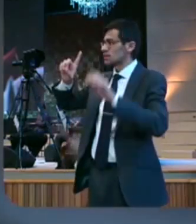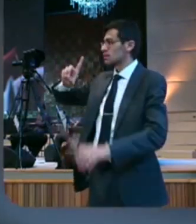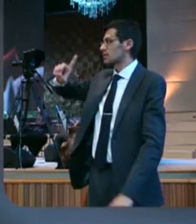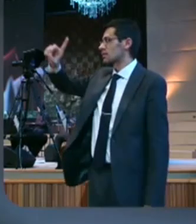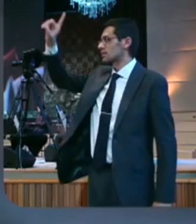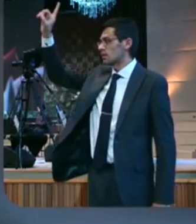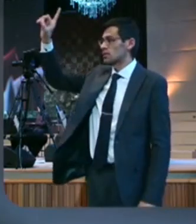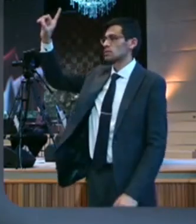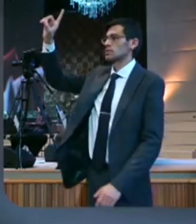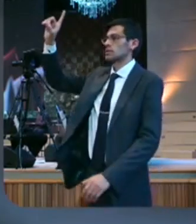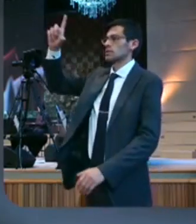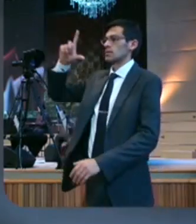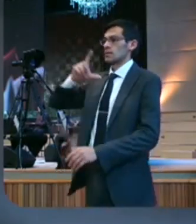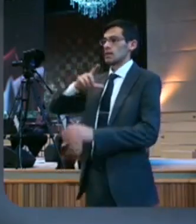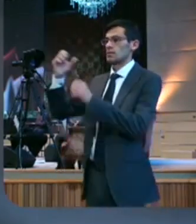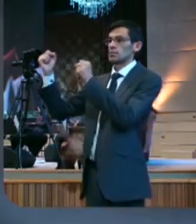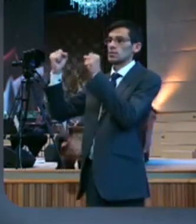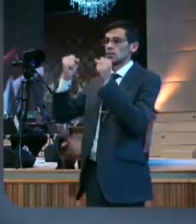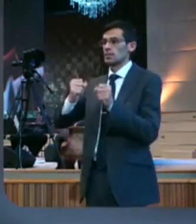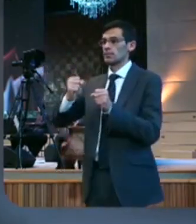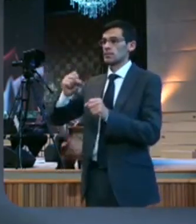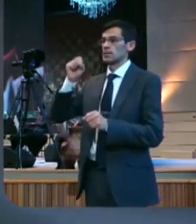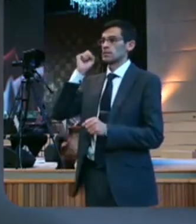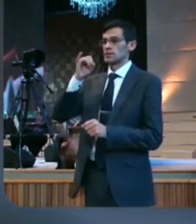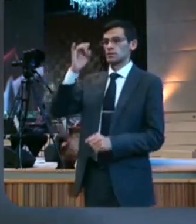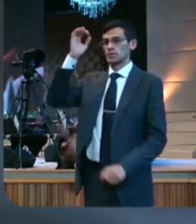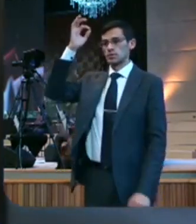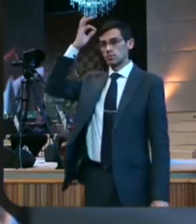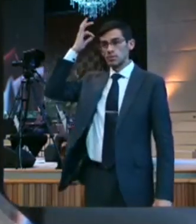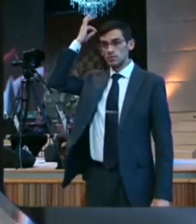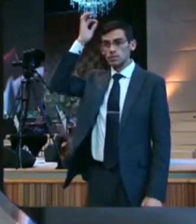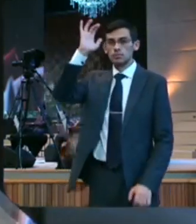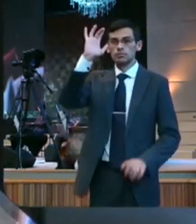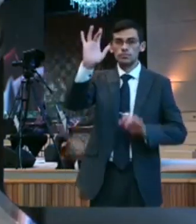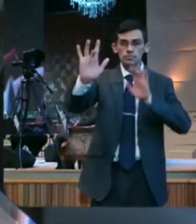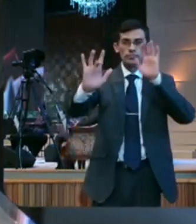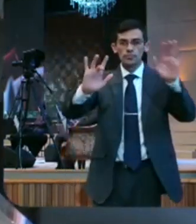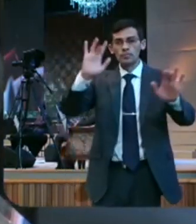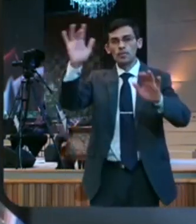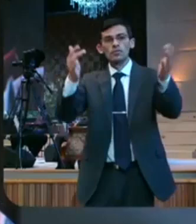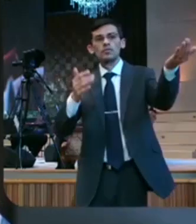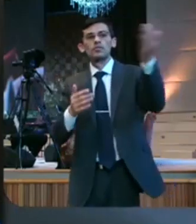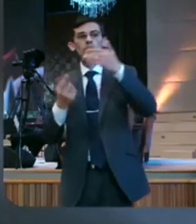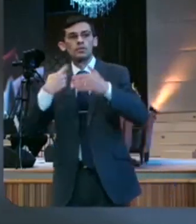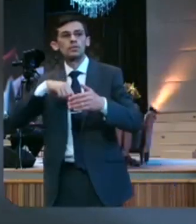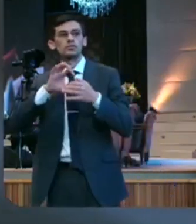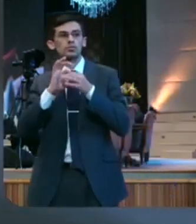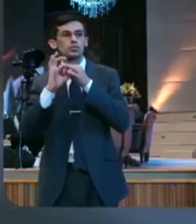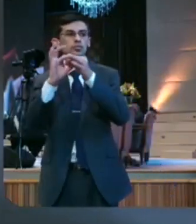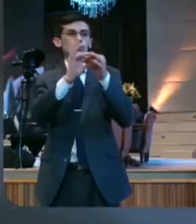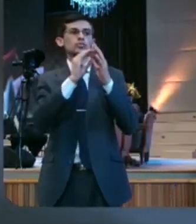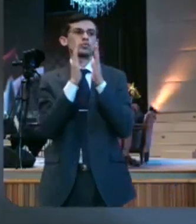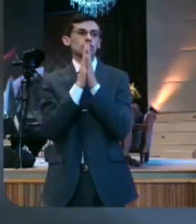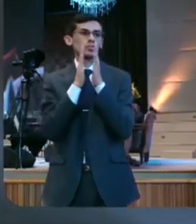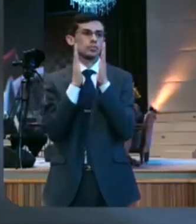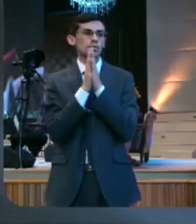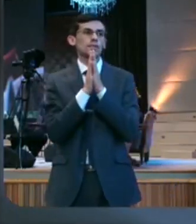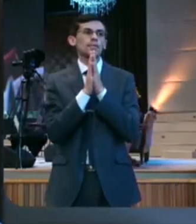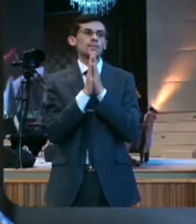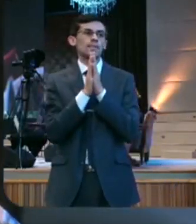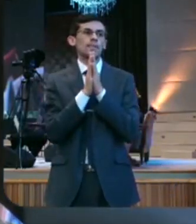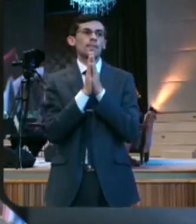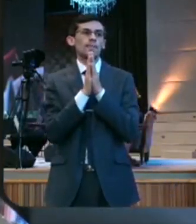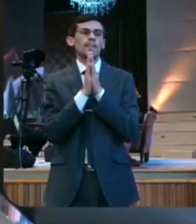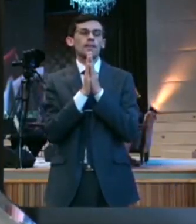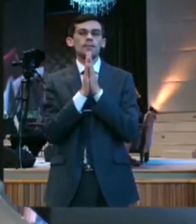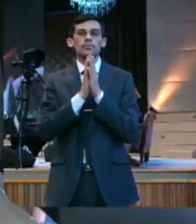nas nossas vidas. Então, se o Espírito de Deus te toca, vai saindo aí, vem para cá, a gente vai orar juntos, na presença do Senhor. O